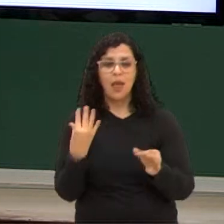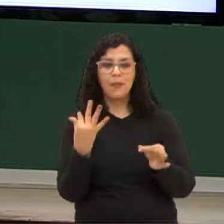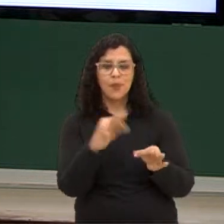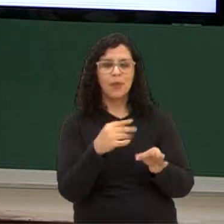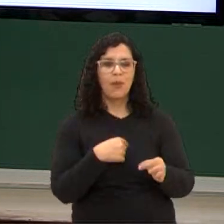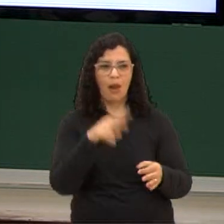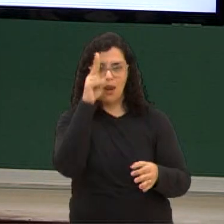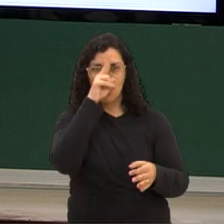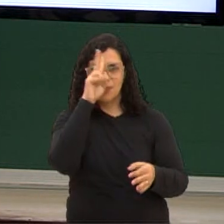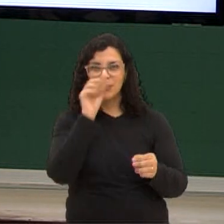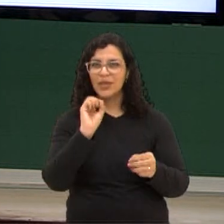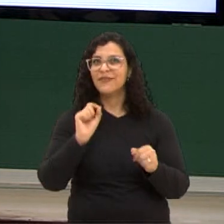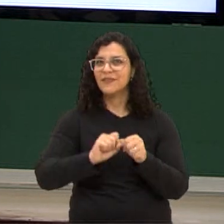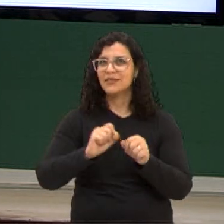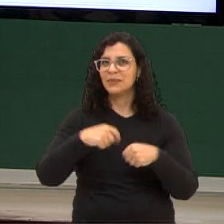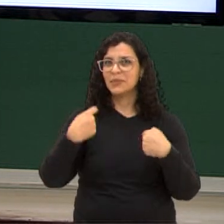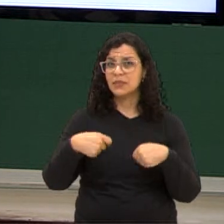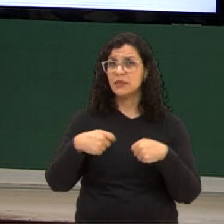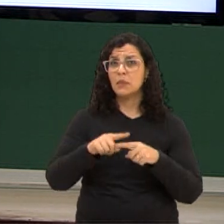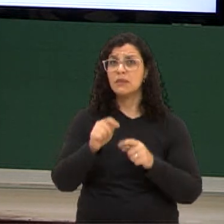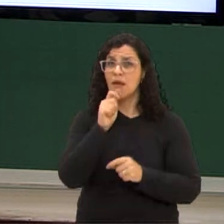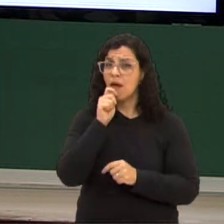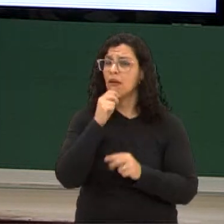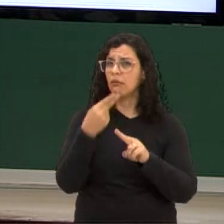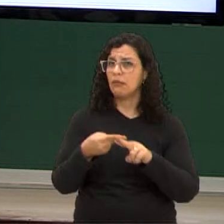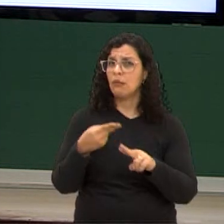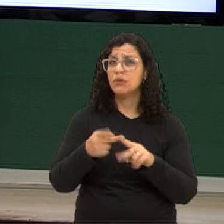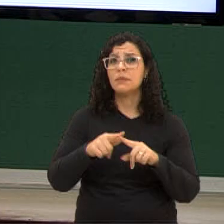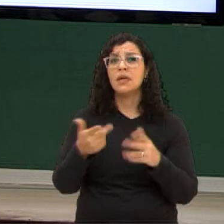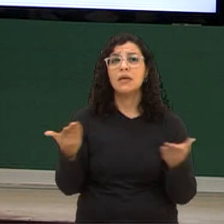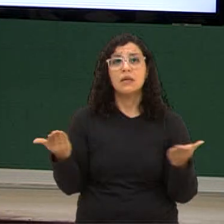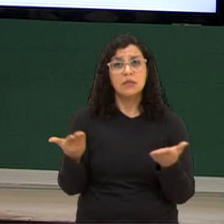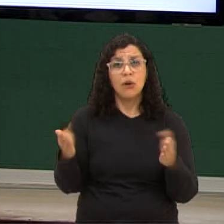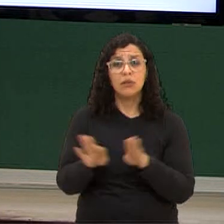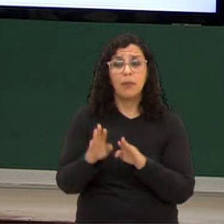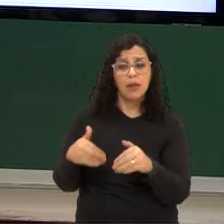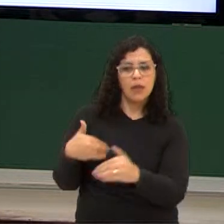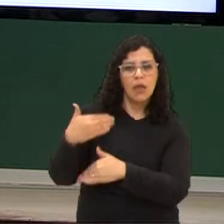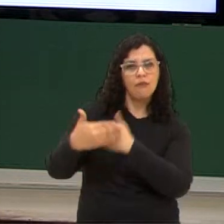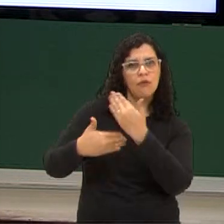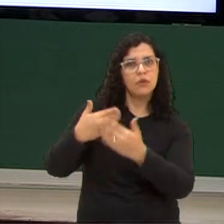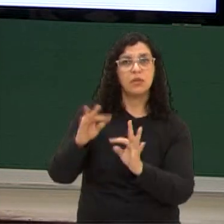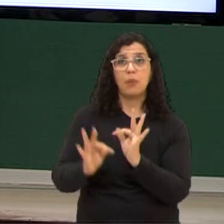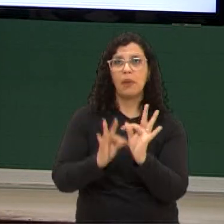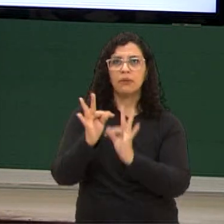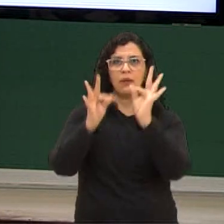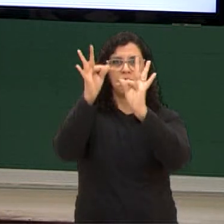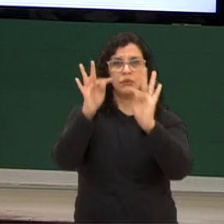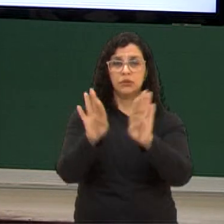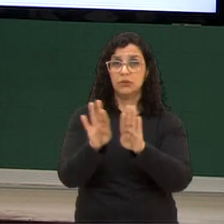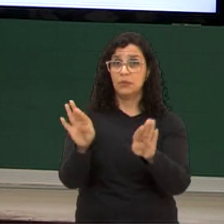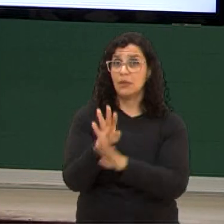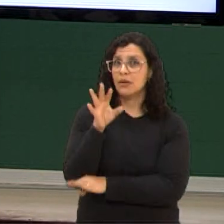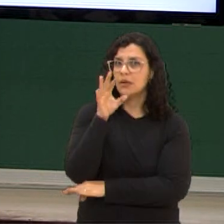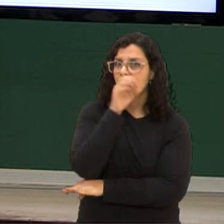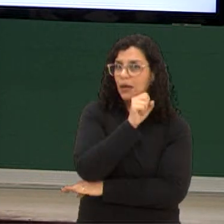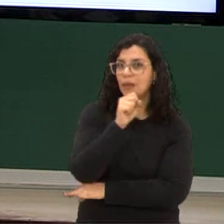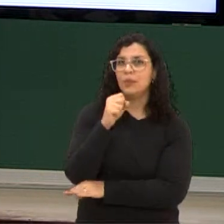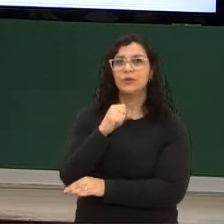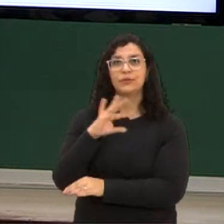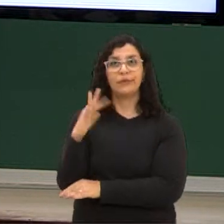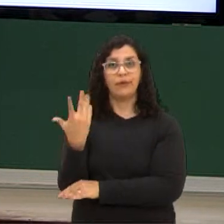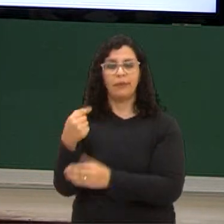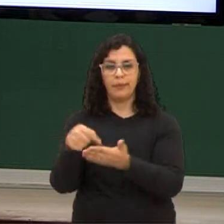nós mesmos, né? Mas ainda são utilizados. Todavia, com as evoluções da tecnologia e a rapidez que isso